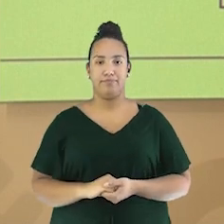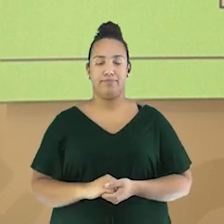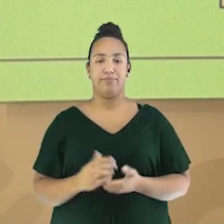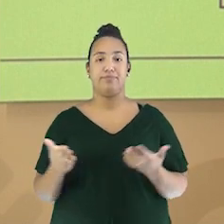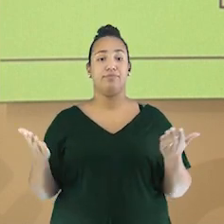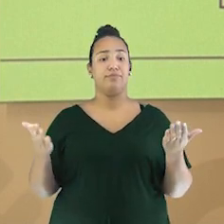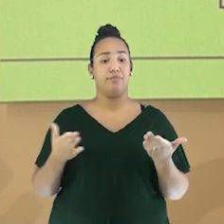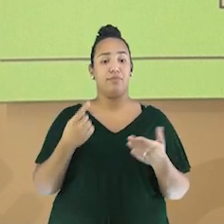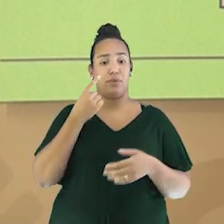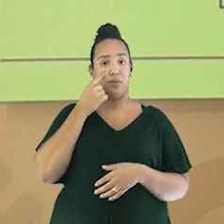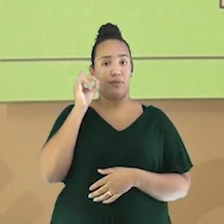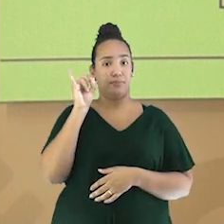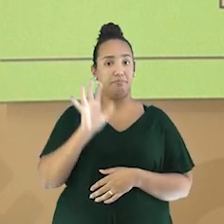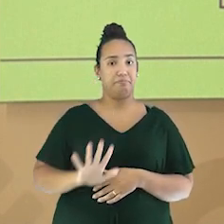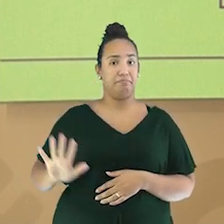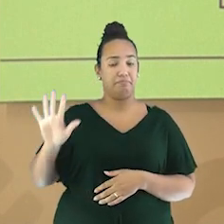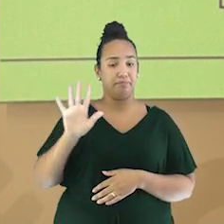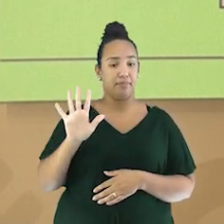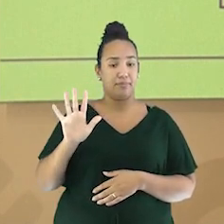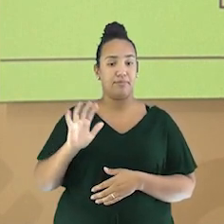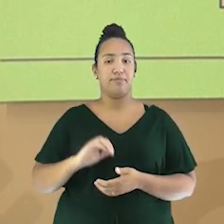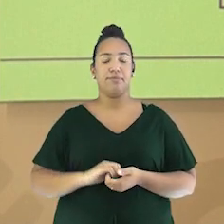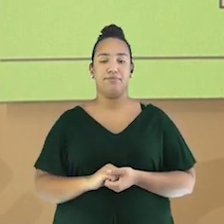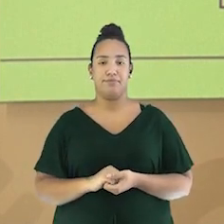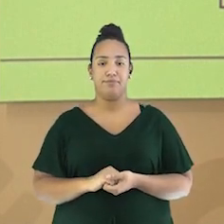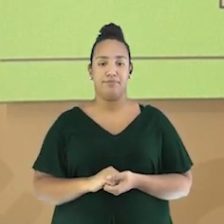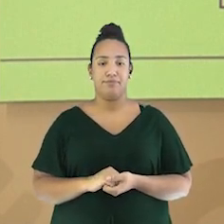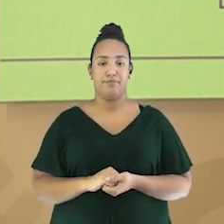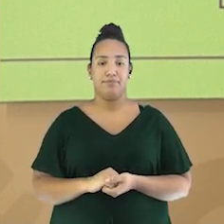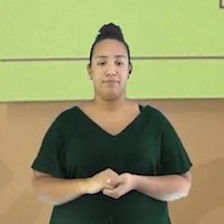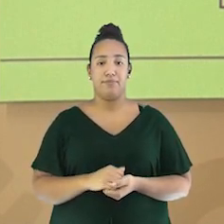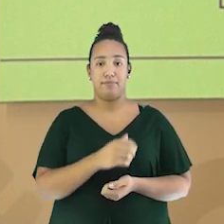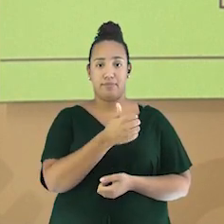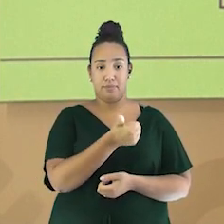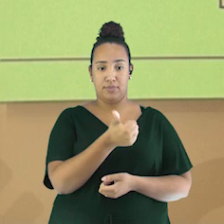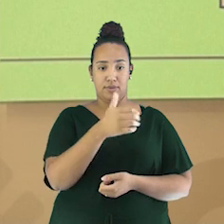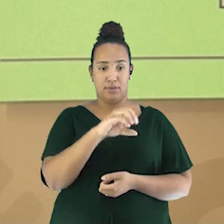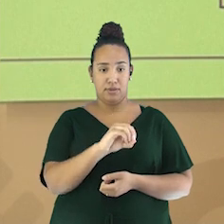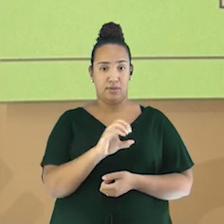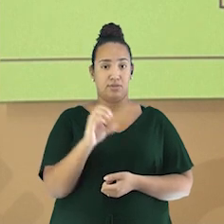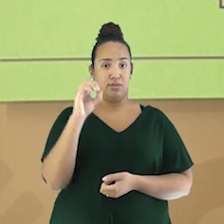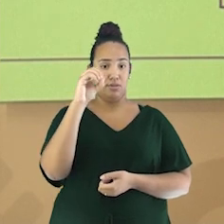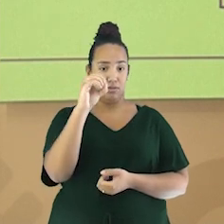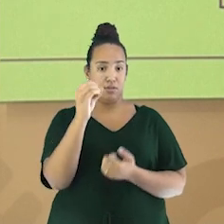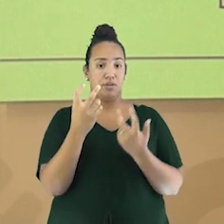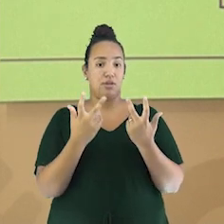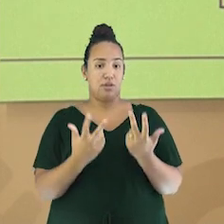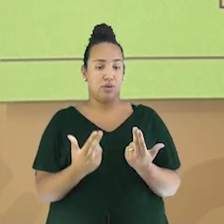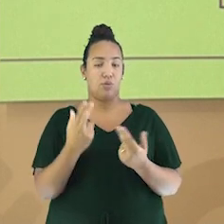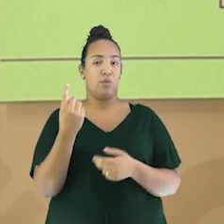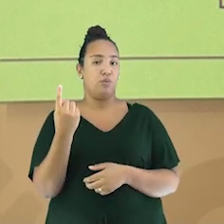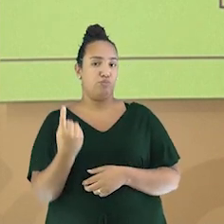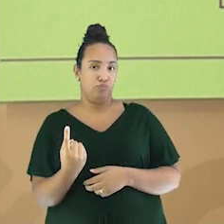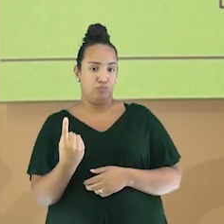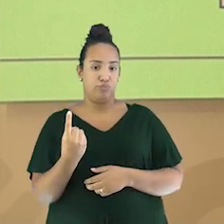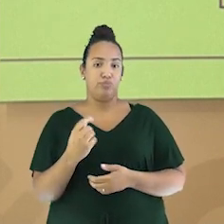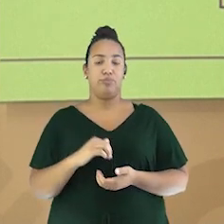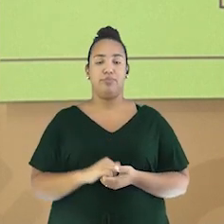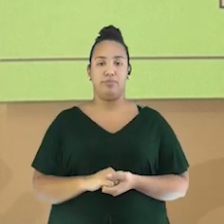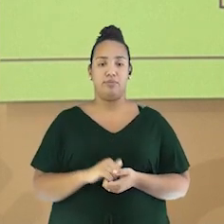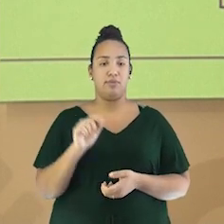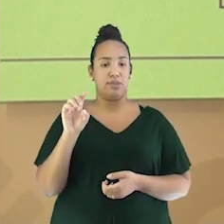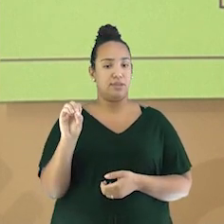tabela aqui ao lado. O 10 elevado a zero vai ser igual a 1. O resultado não vai possuir nenhum